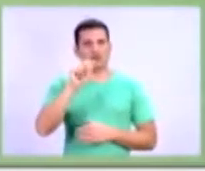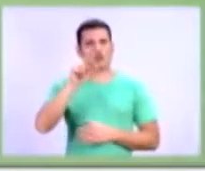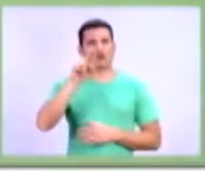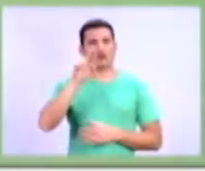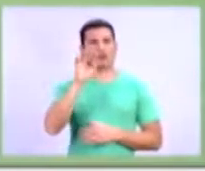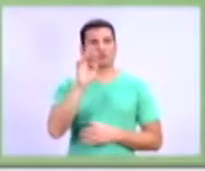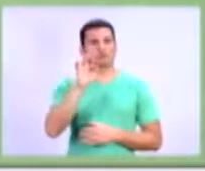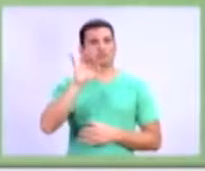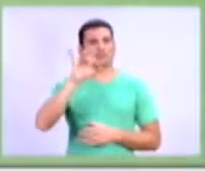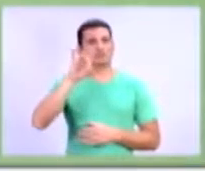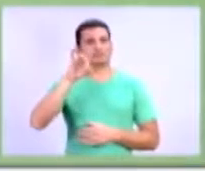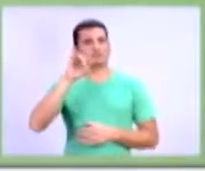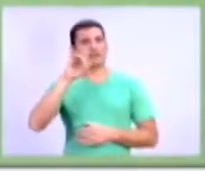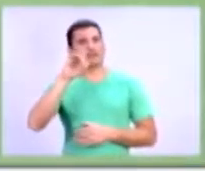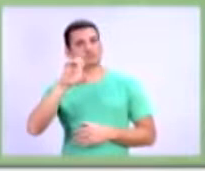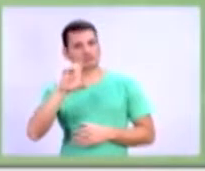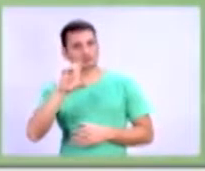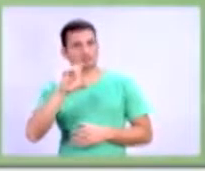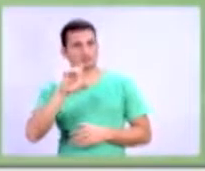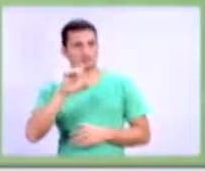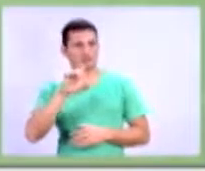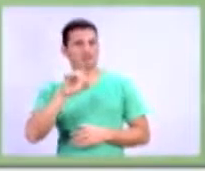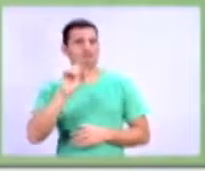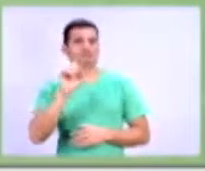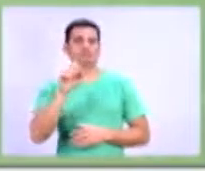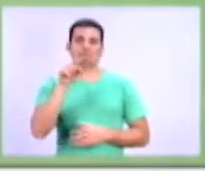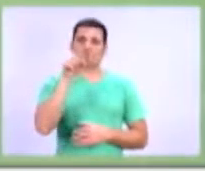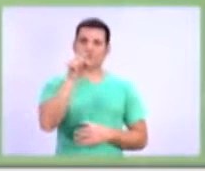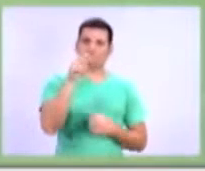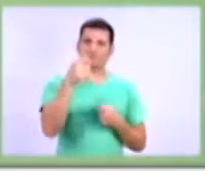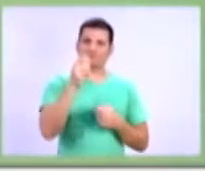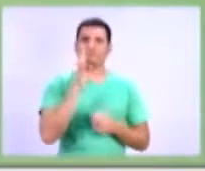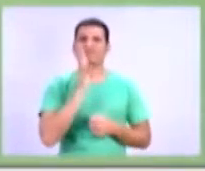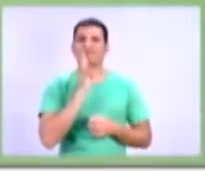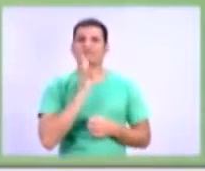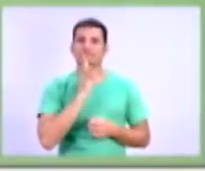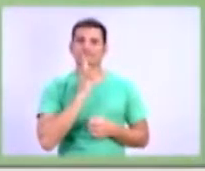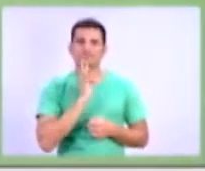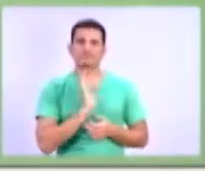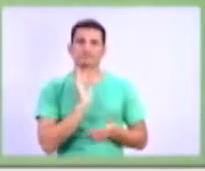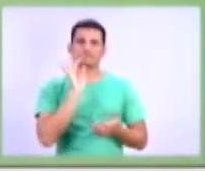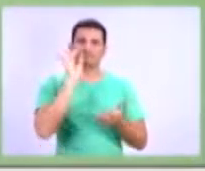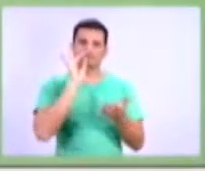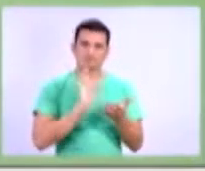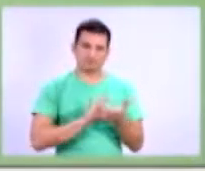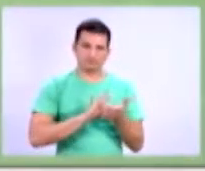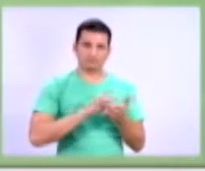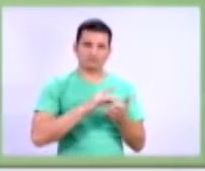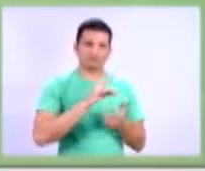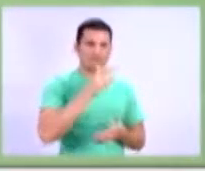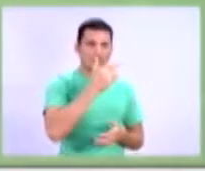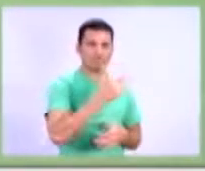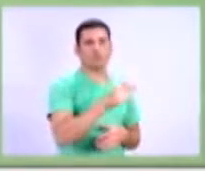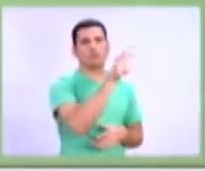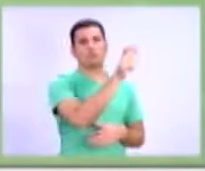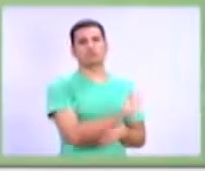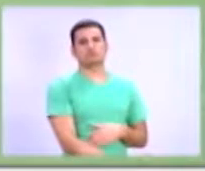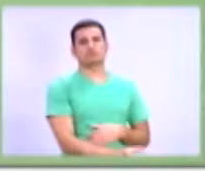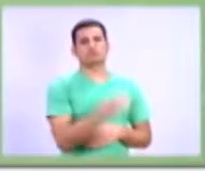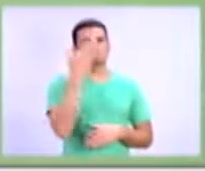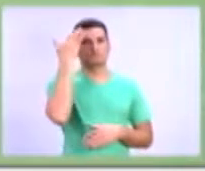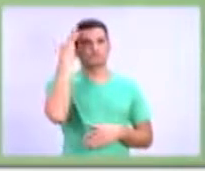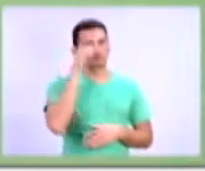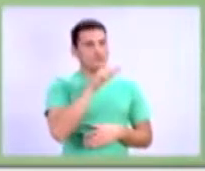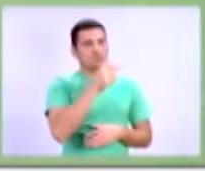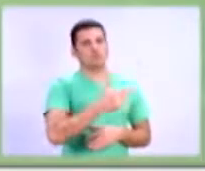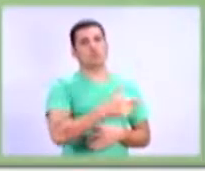do pressuposto de que você tem que conhecer a realidade do outro, conhecer o outro, entender o